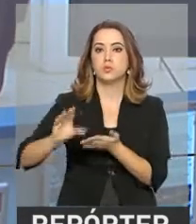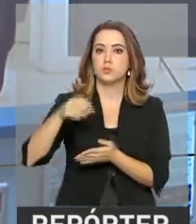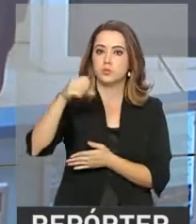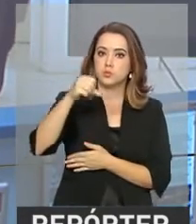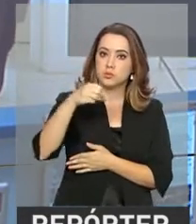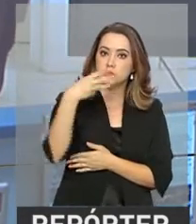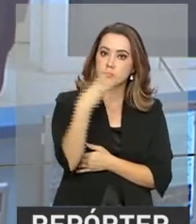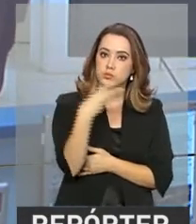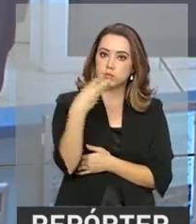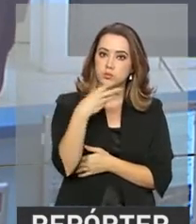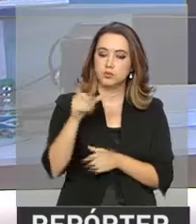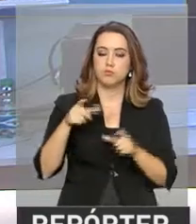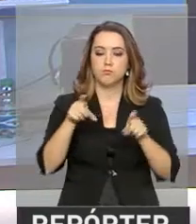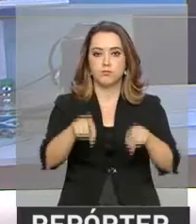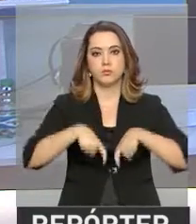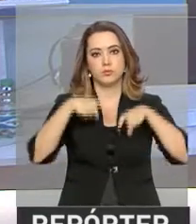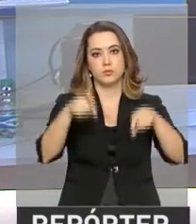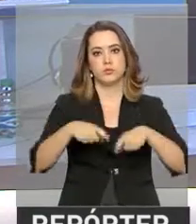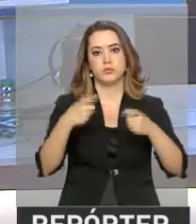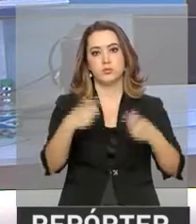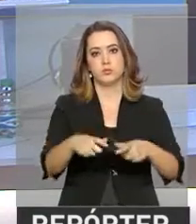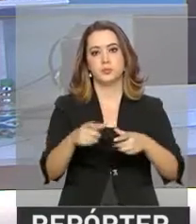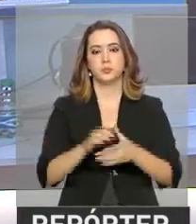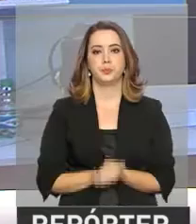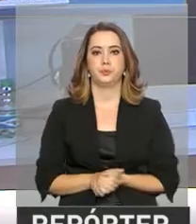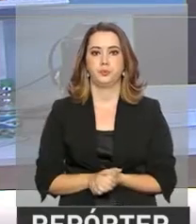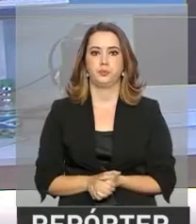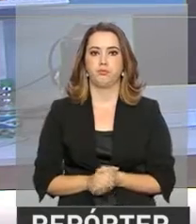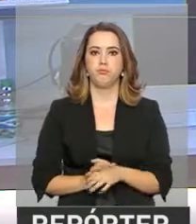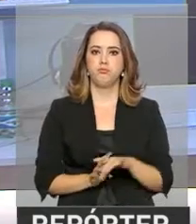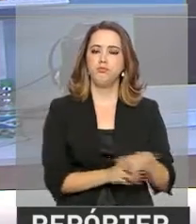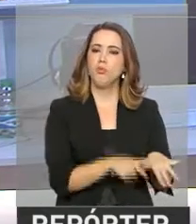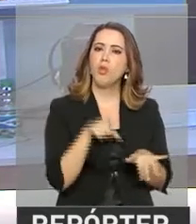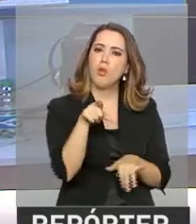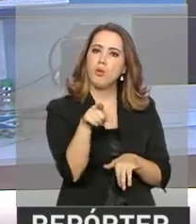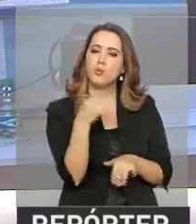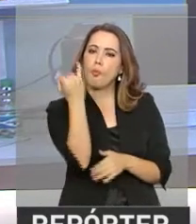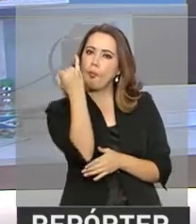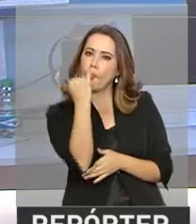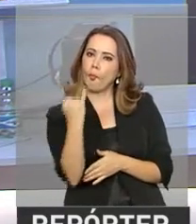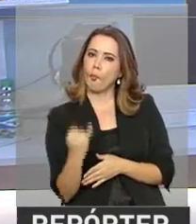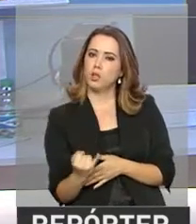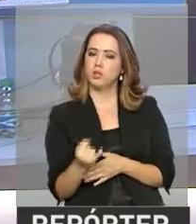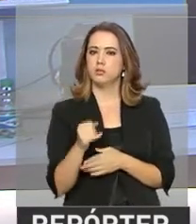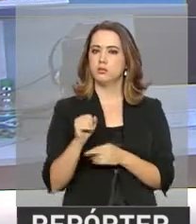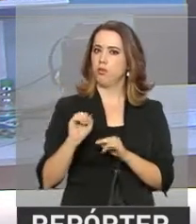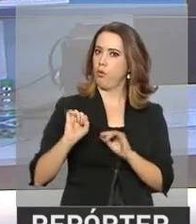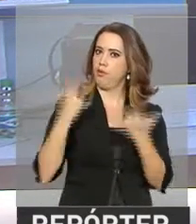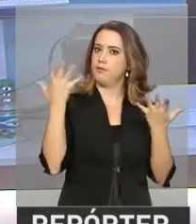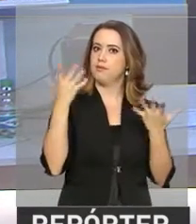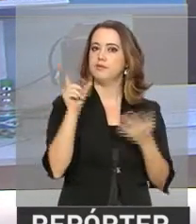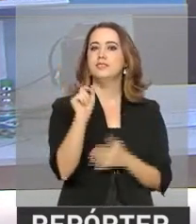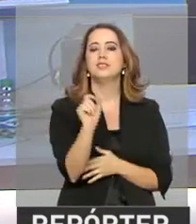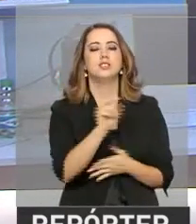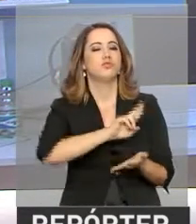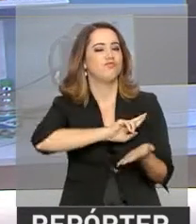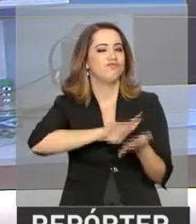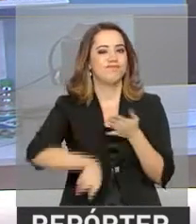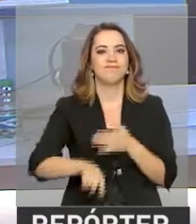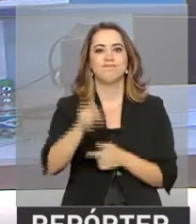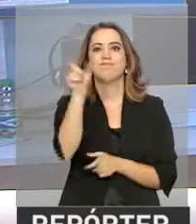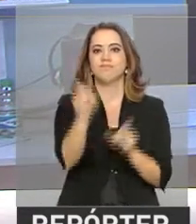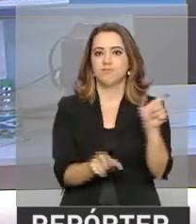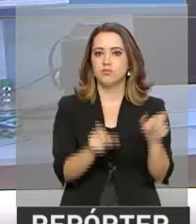rurais do estado quem não quer uma fórmula mágica para perder uns quilinhos muita gente né mas para